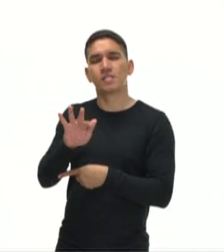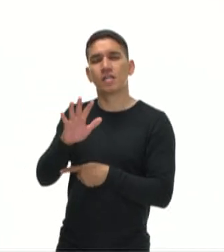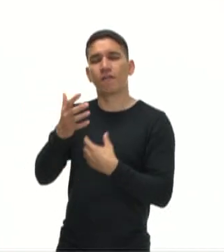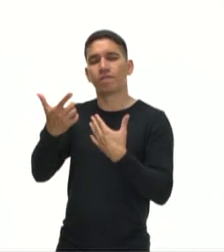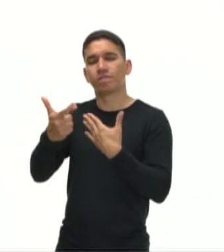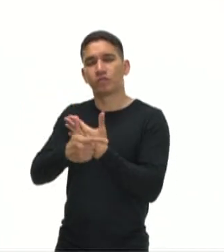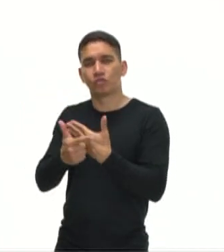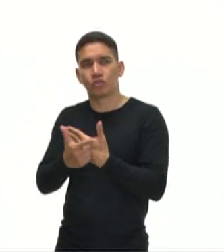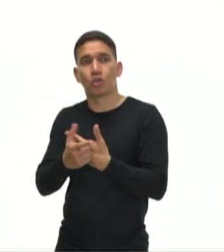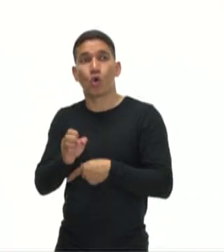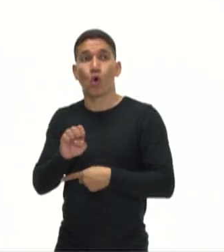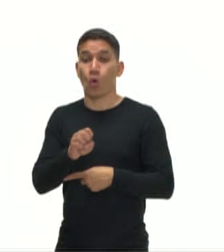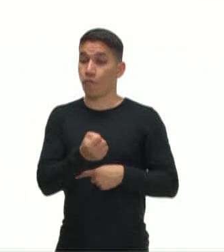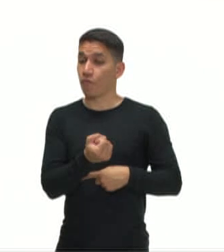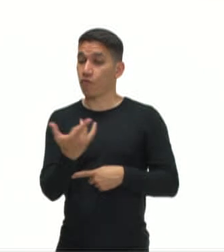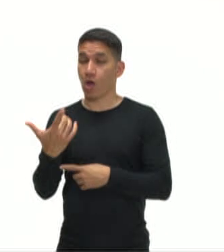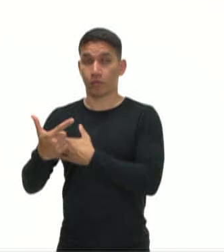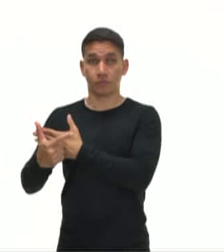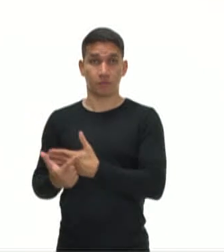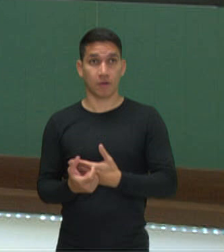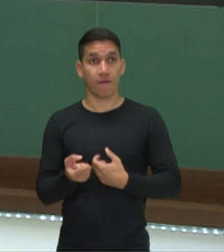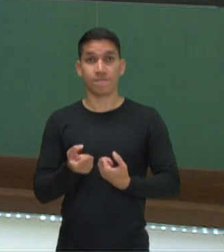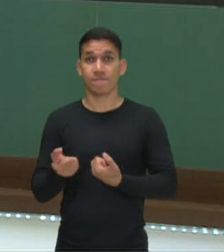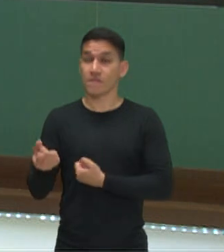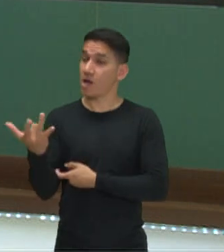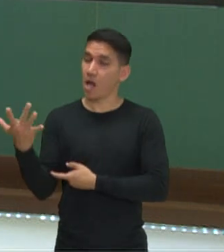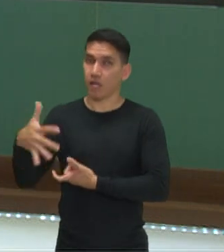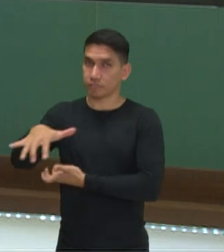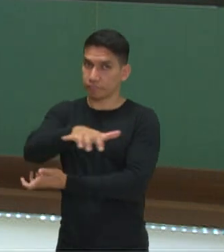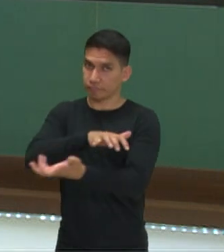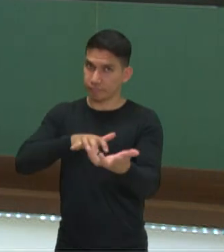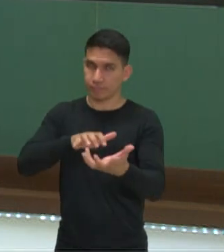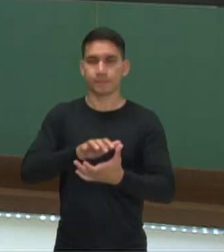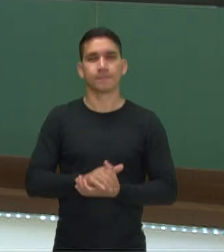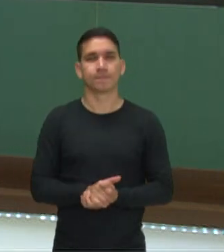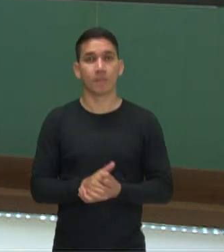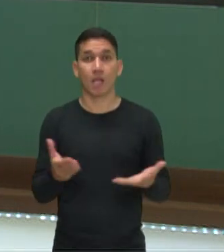com vários sítios reativos.